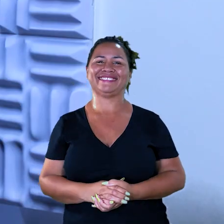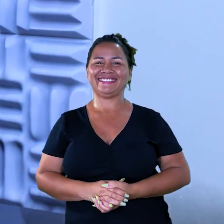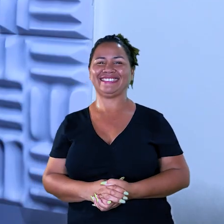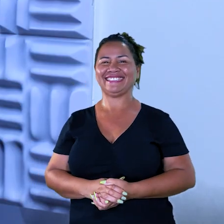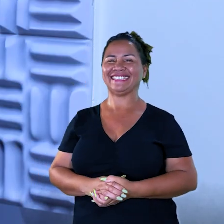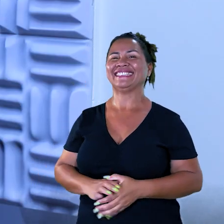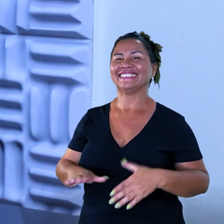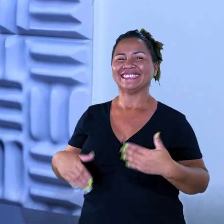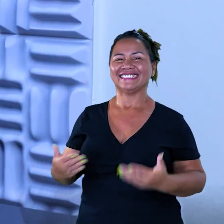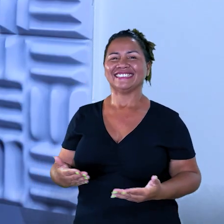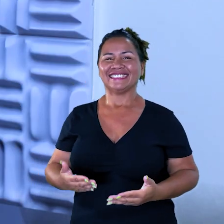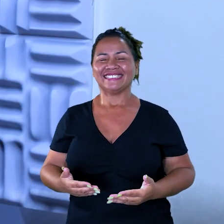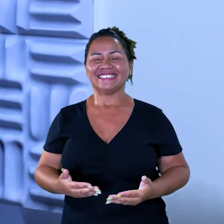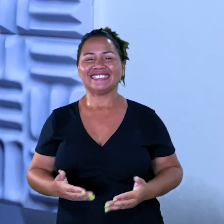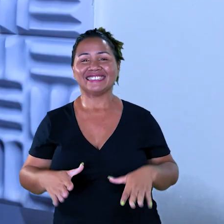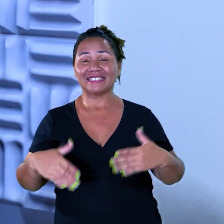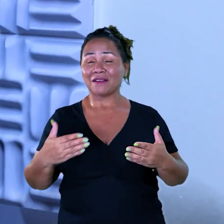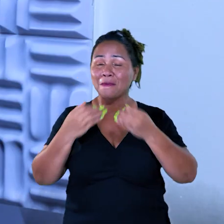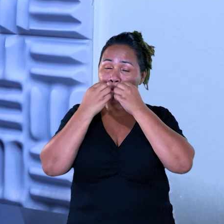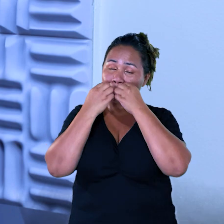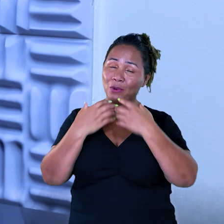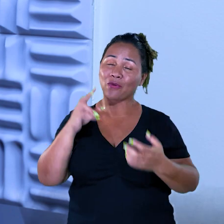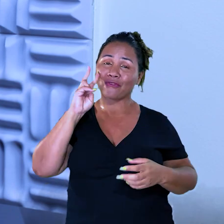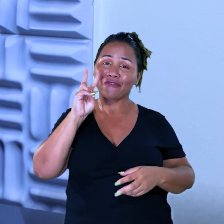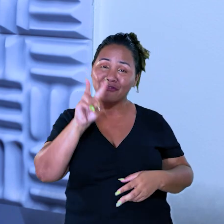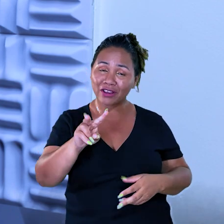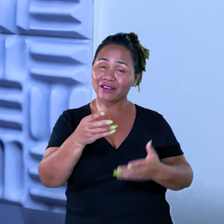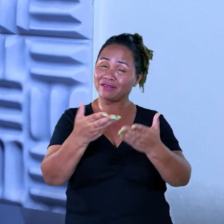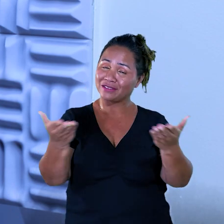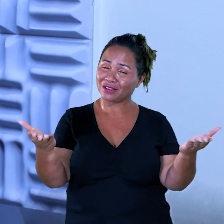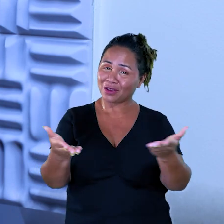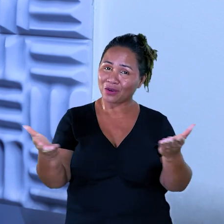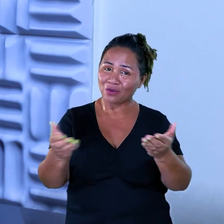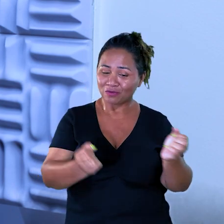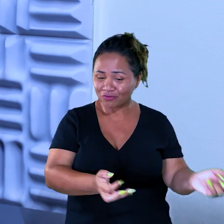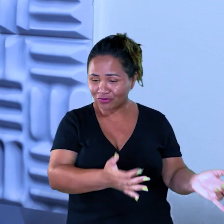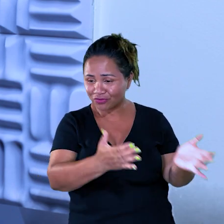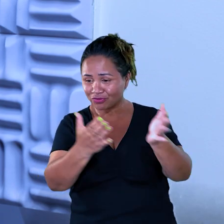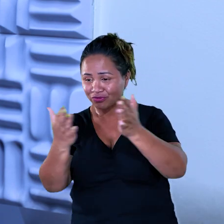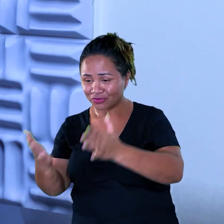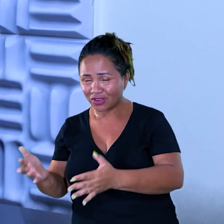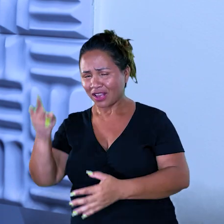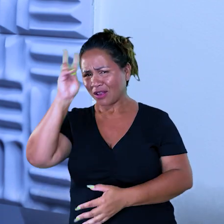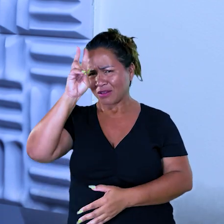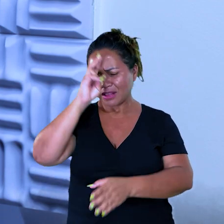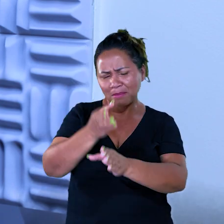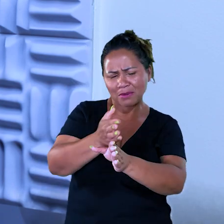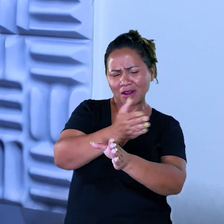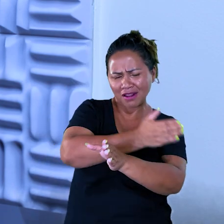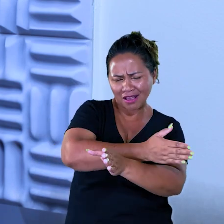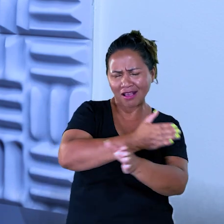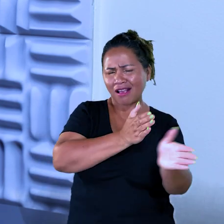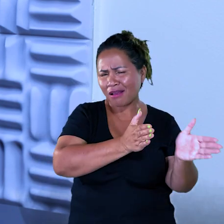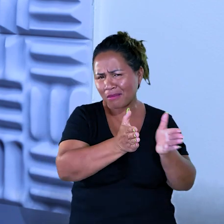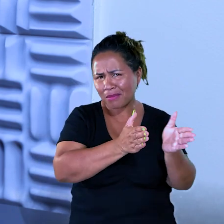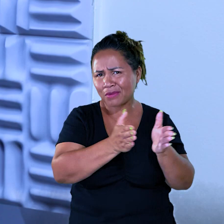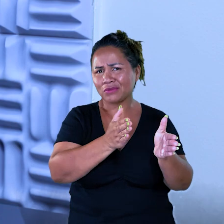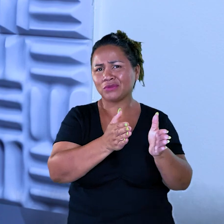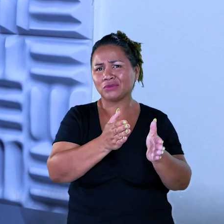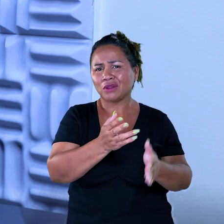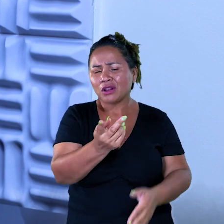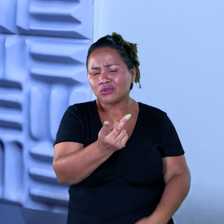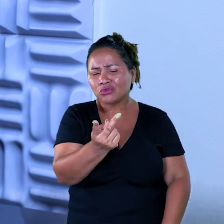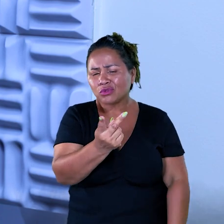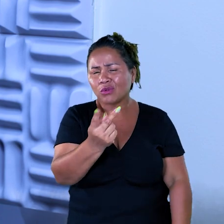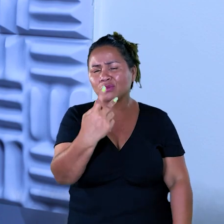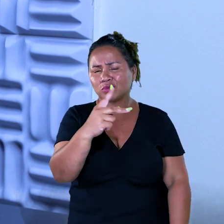muito bom ver sua jornada tão melhor hoje, né? Você passou muitas coisas com a Tássila, só você e ela. Sim. Mas a fidelidade